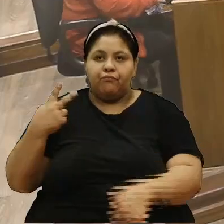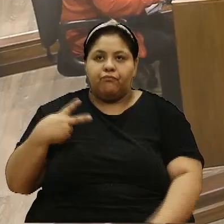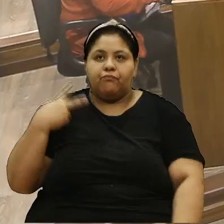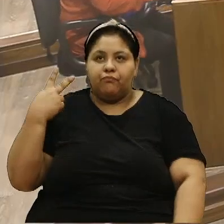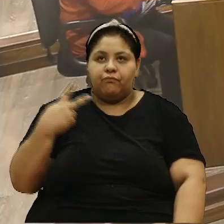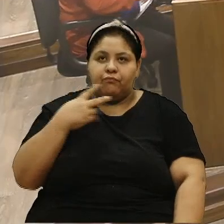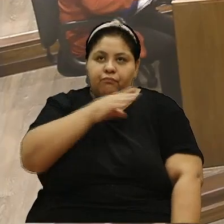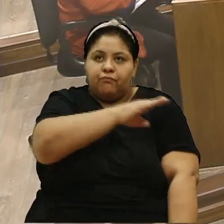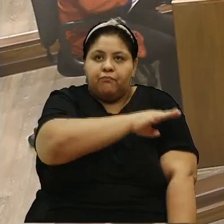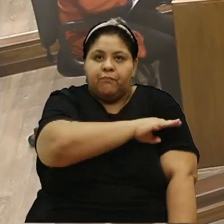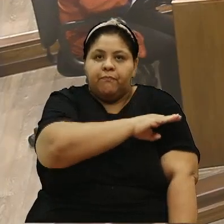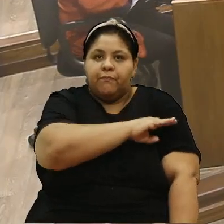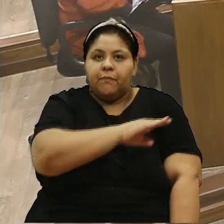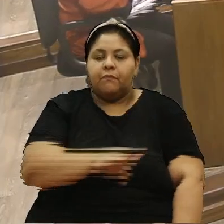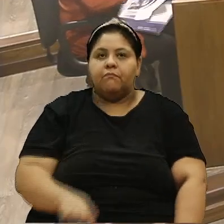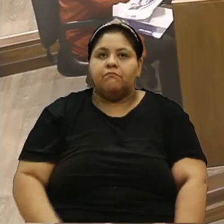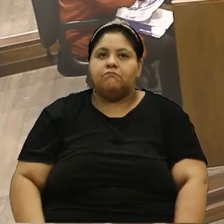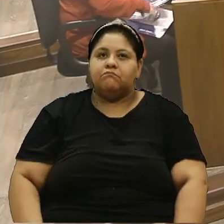Capitão Ramon.